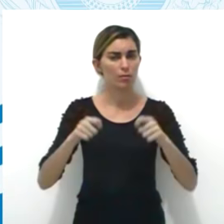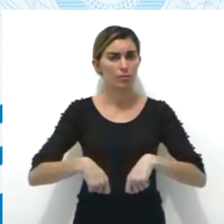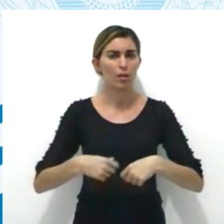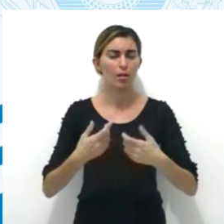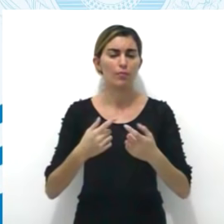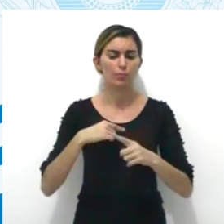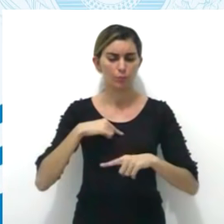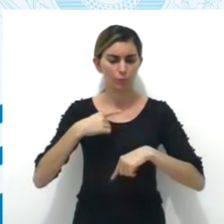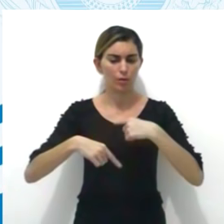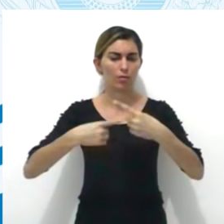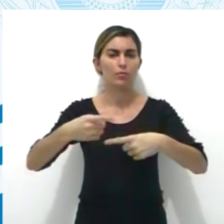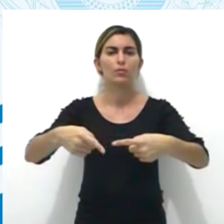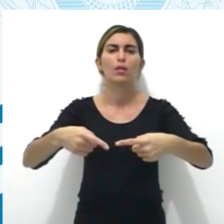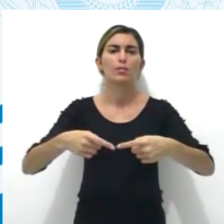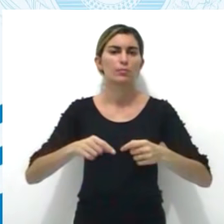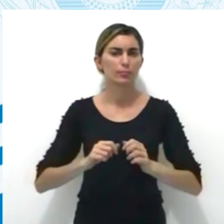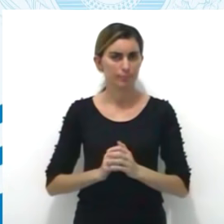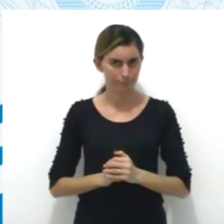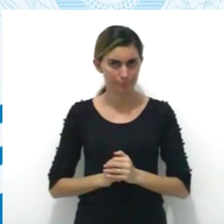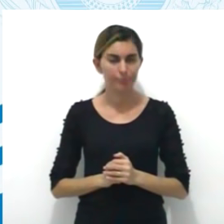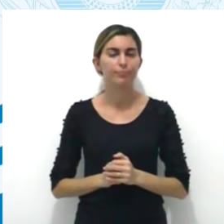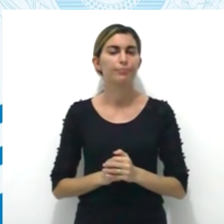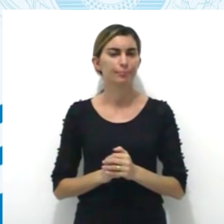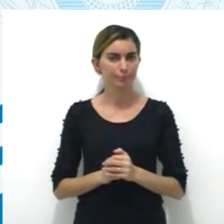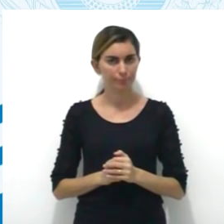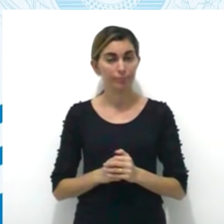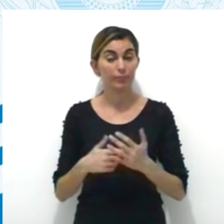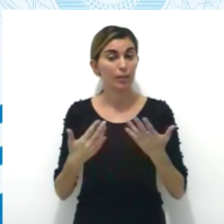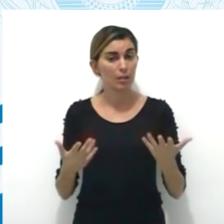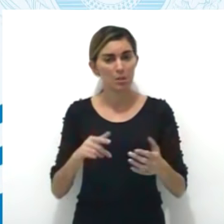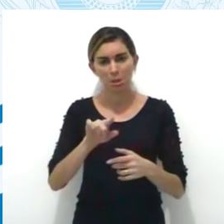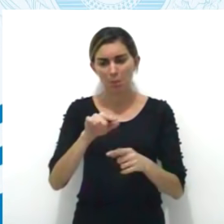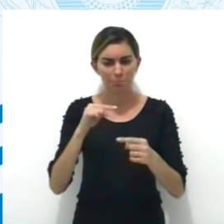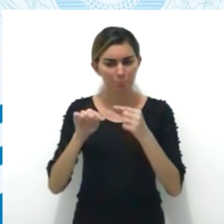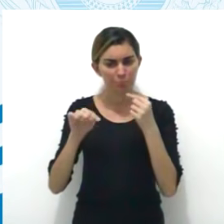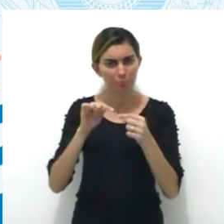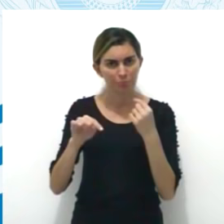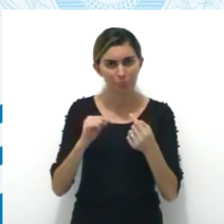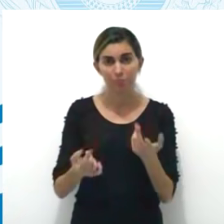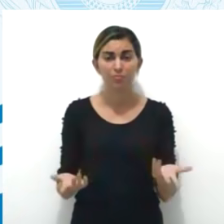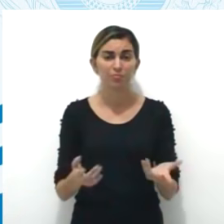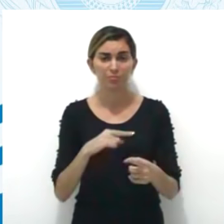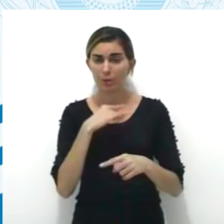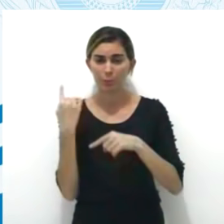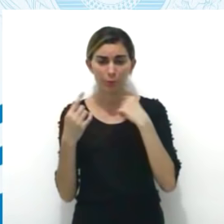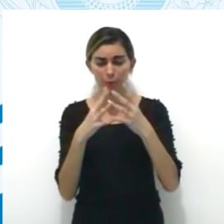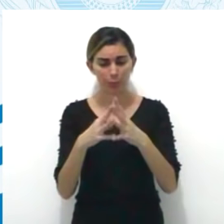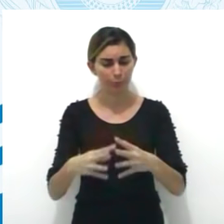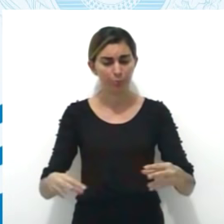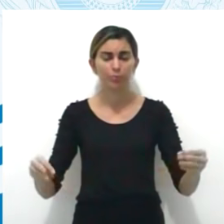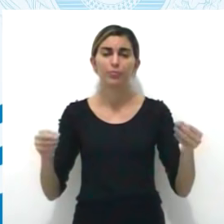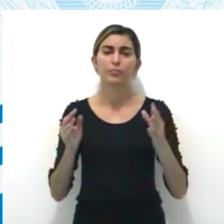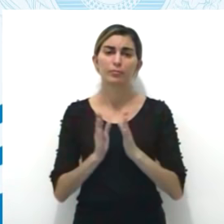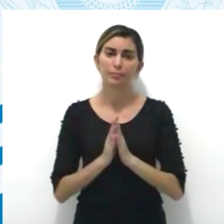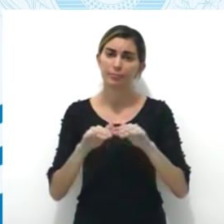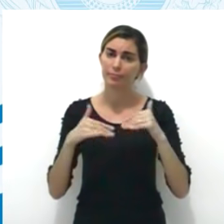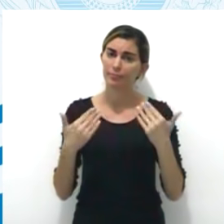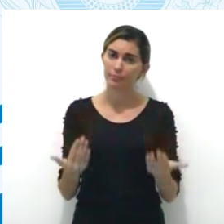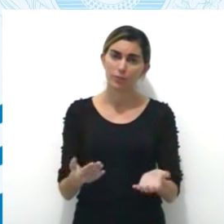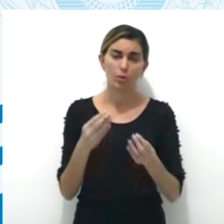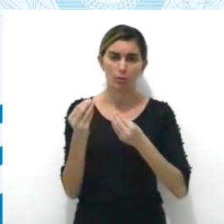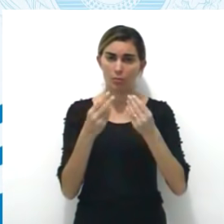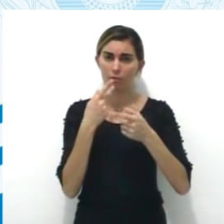eram as que deixavam descendentes, e as que não se adaptavam desapareciam.